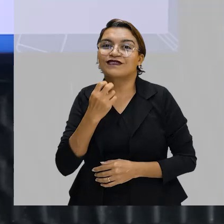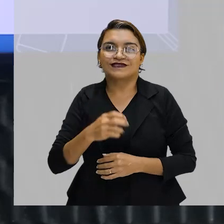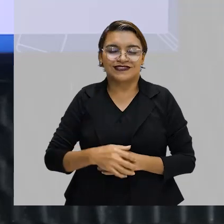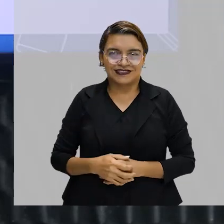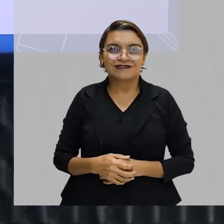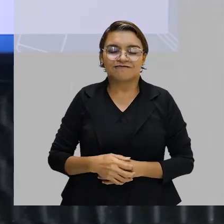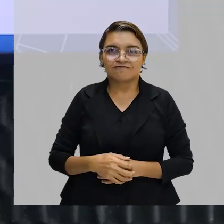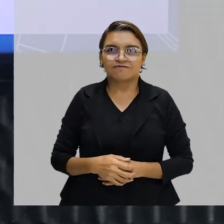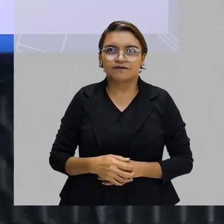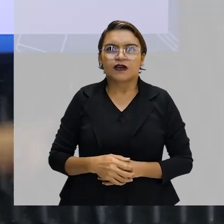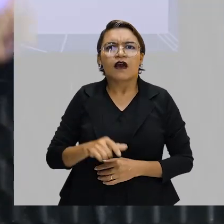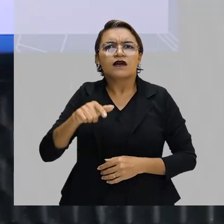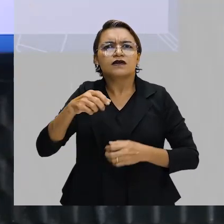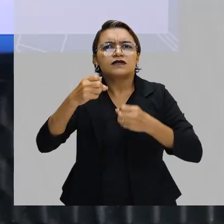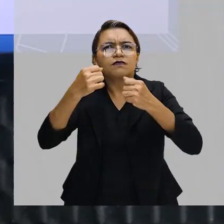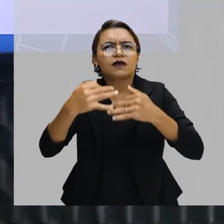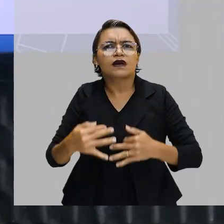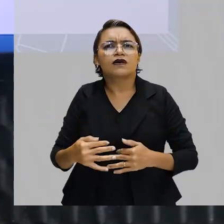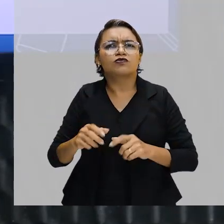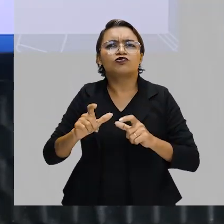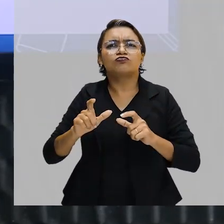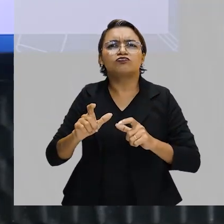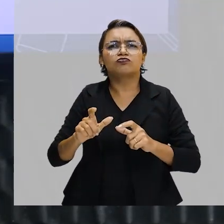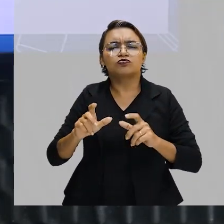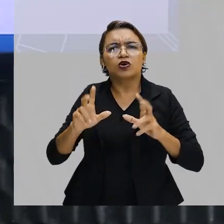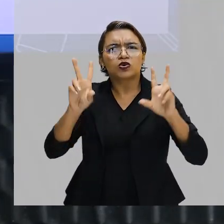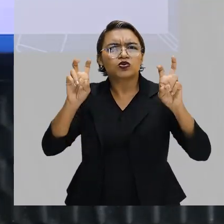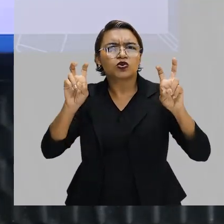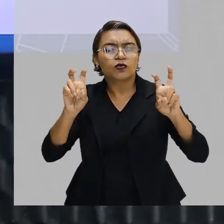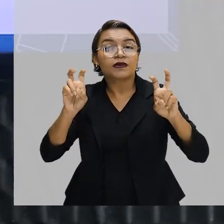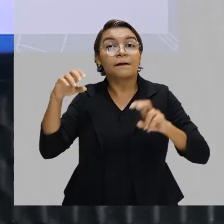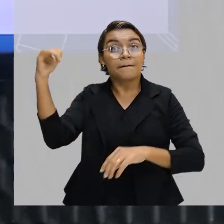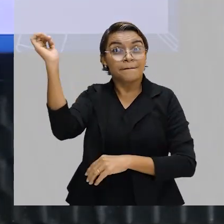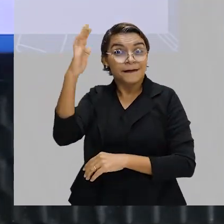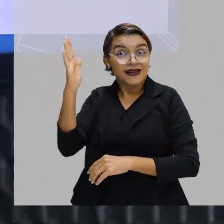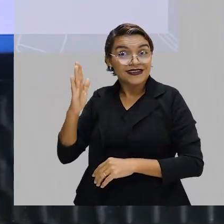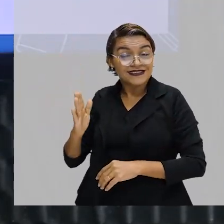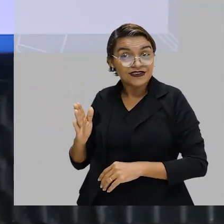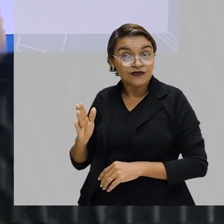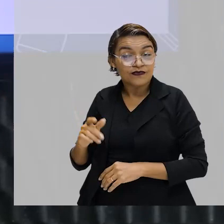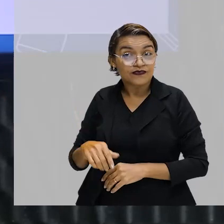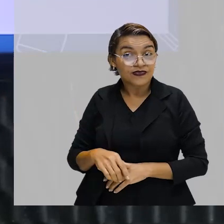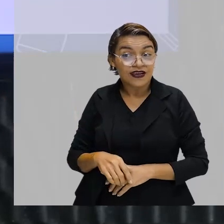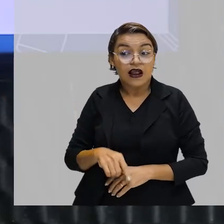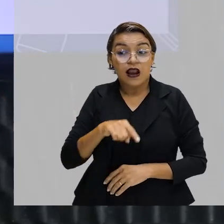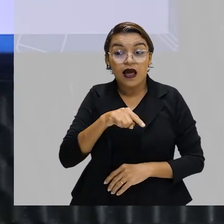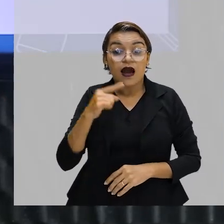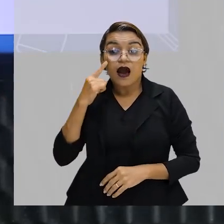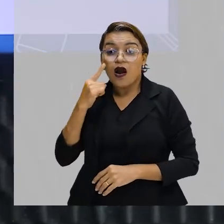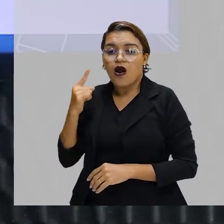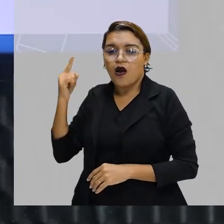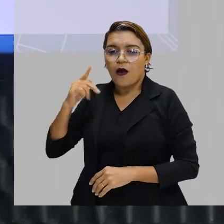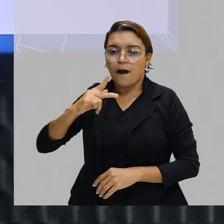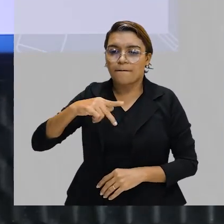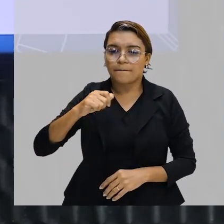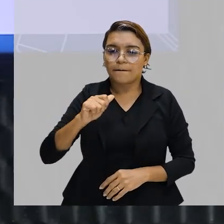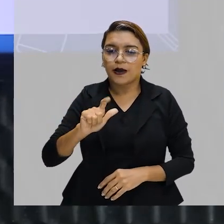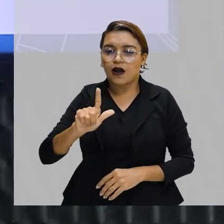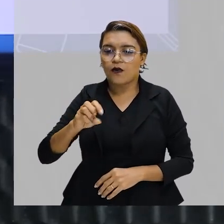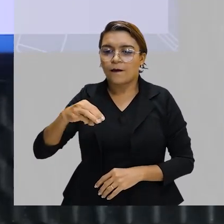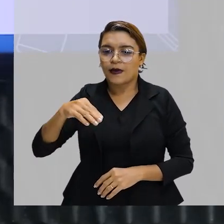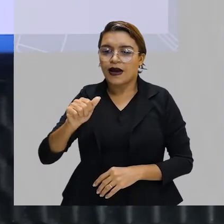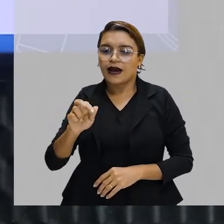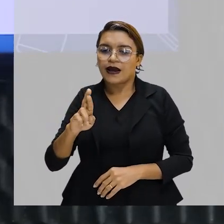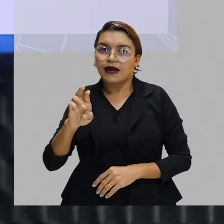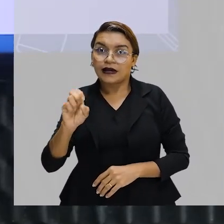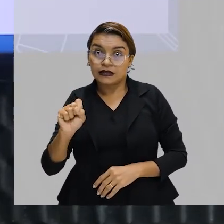terra? Brasil. No poema de Gonçalves Dias, ele fala de palmeiras. Aqui ele está falando de Palmares. Palmares